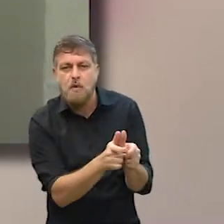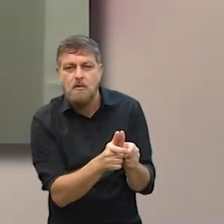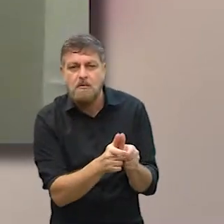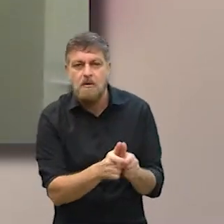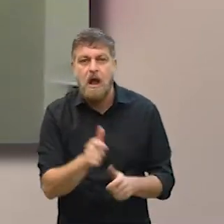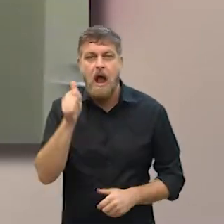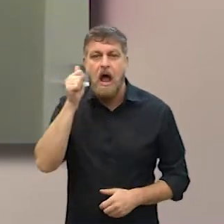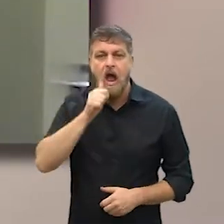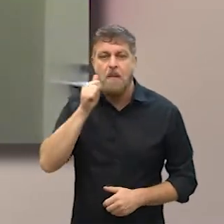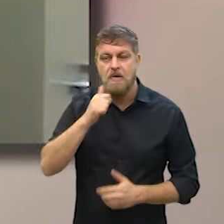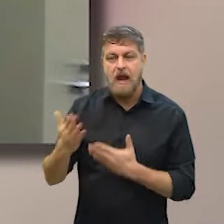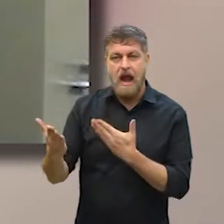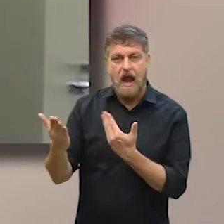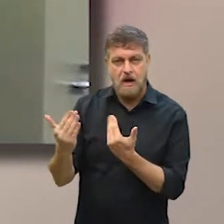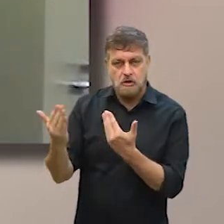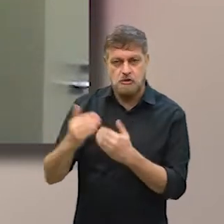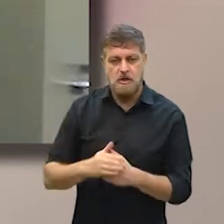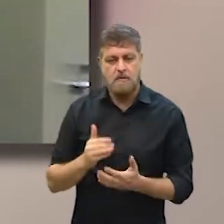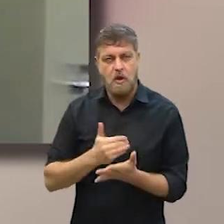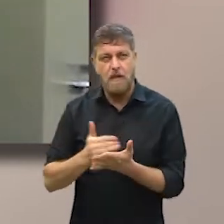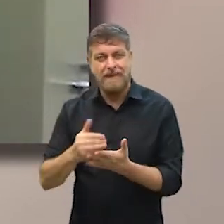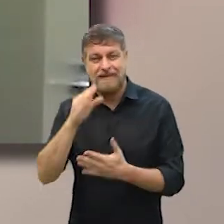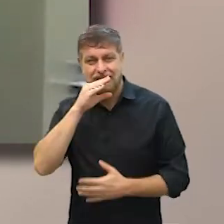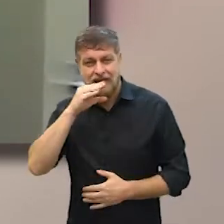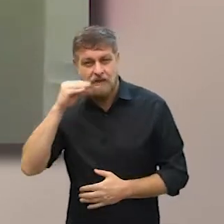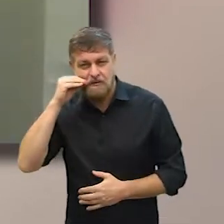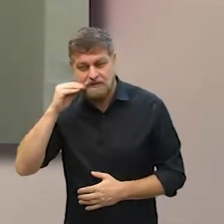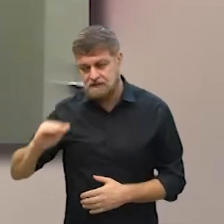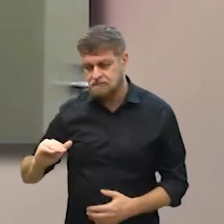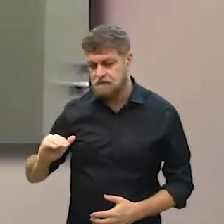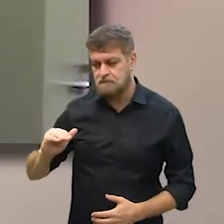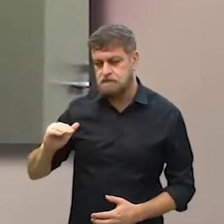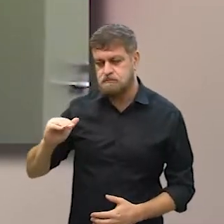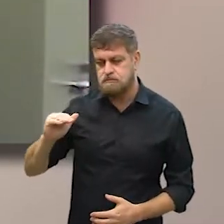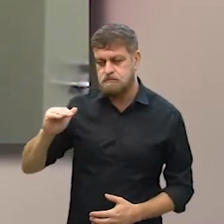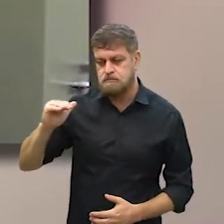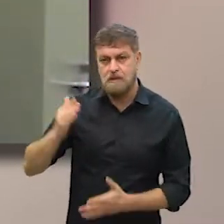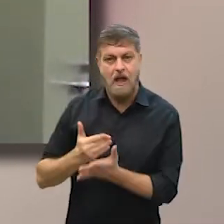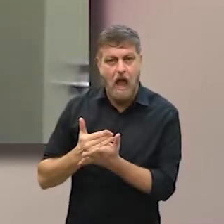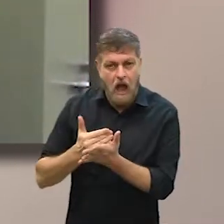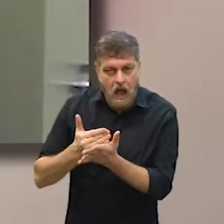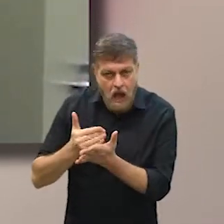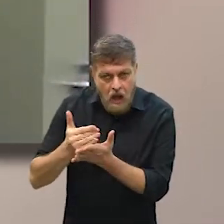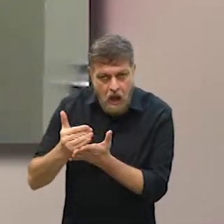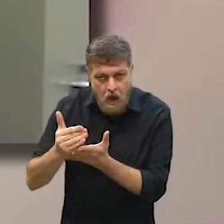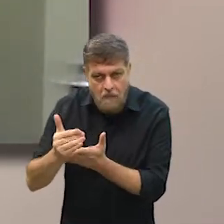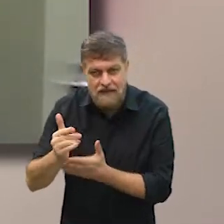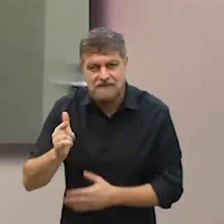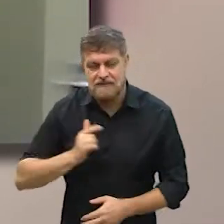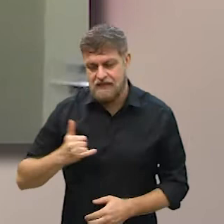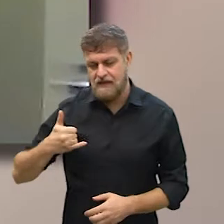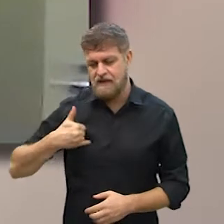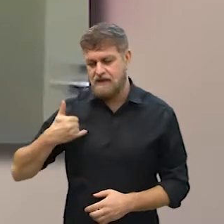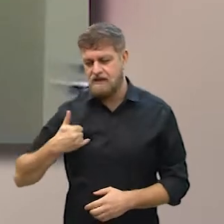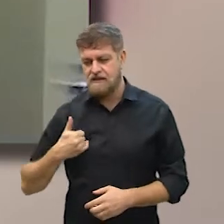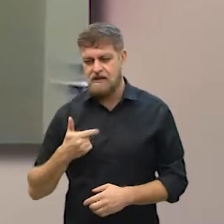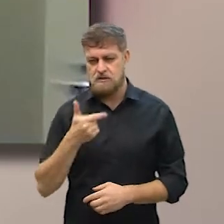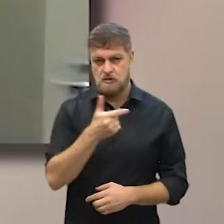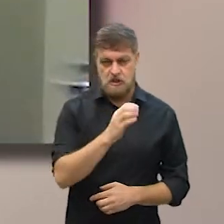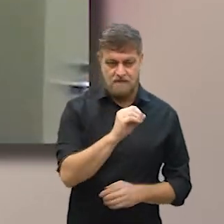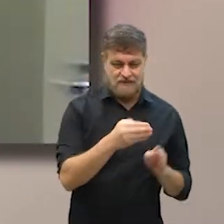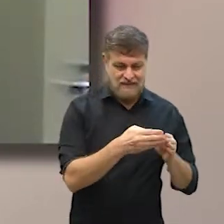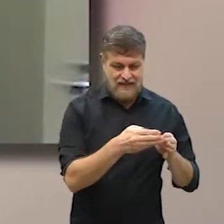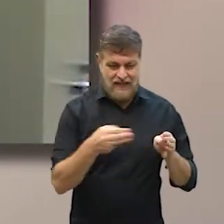em período fértil então EA partir da adolescência é o gente começa o pico Lula aí na faixa